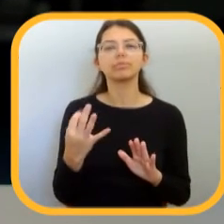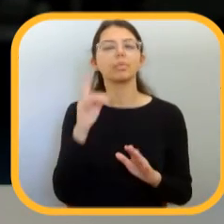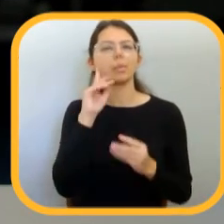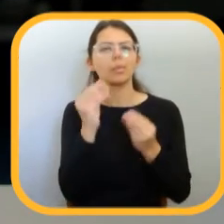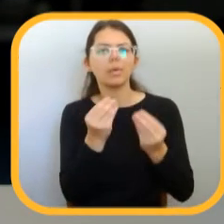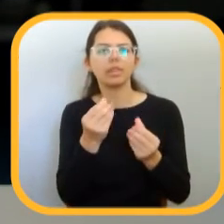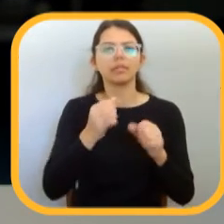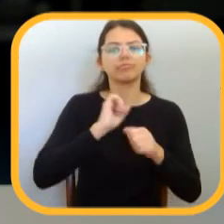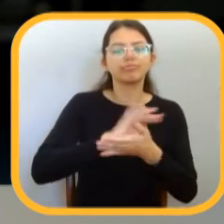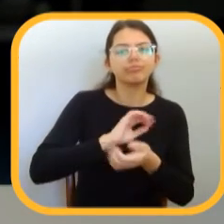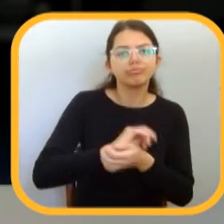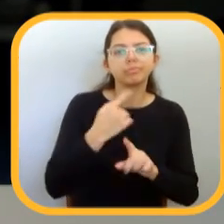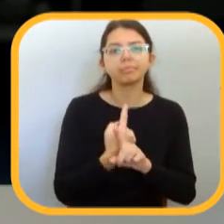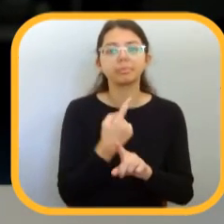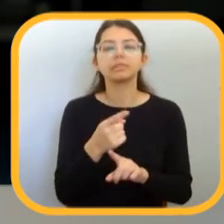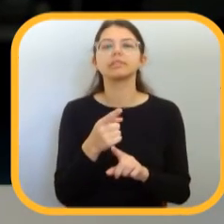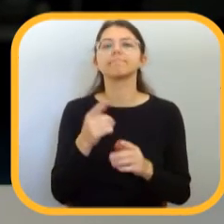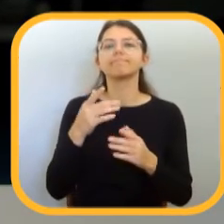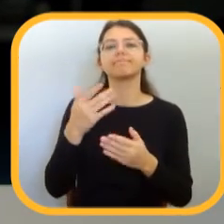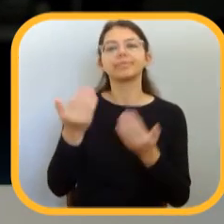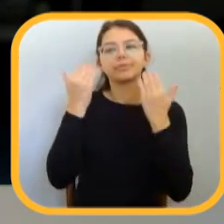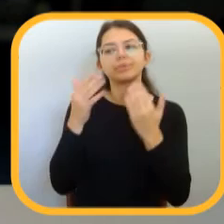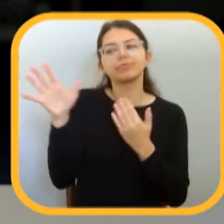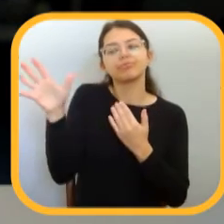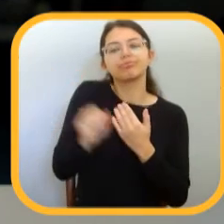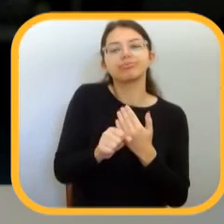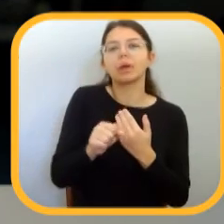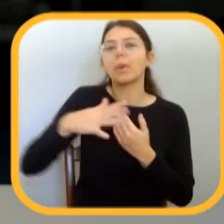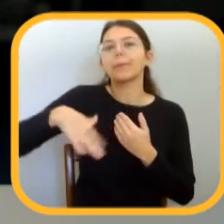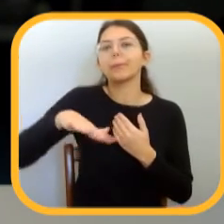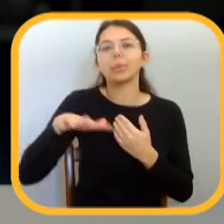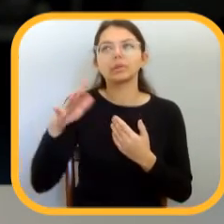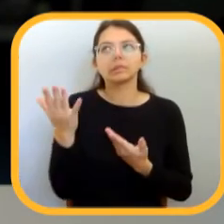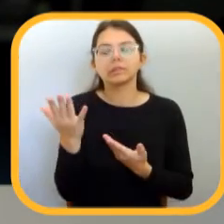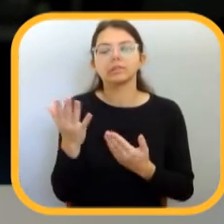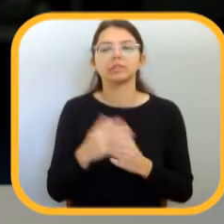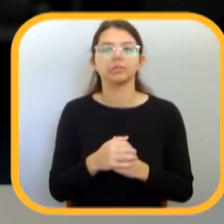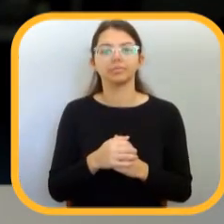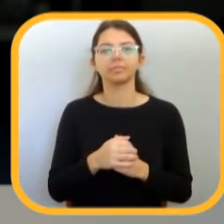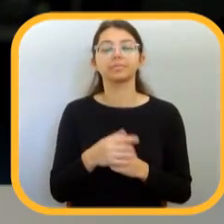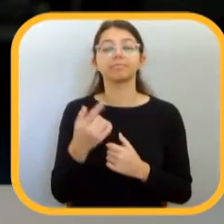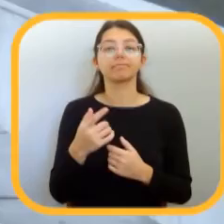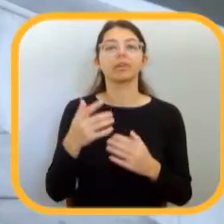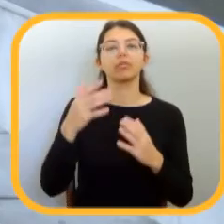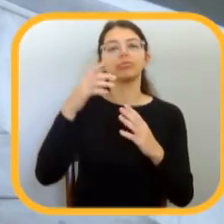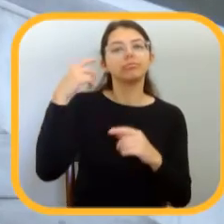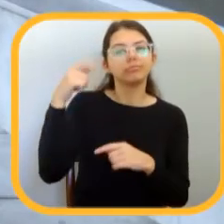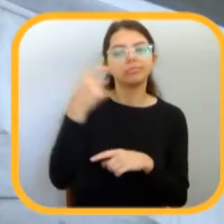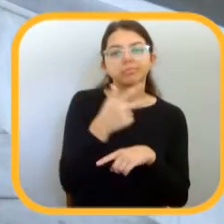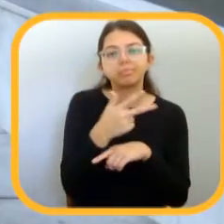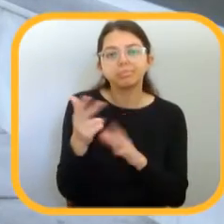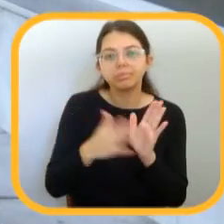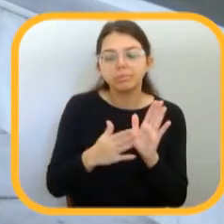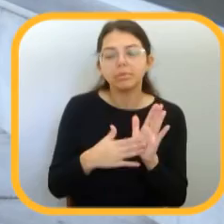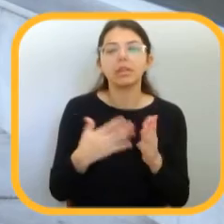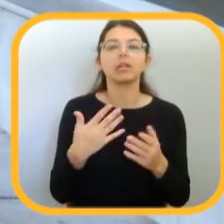para assegurar a qualidade das publicações, a que tipo de fontes de informação recorrem os profissionais que comunicam ciência? Documentários,